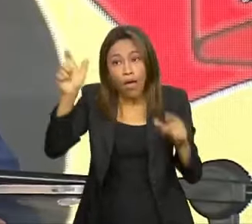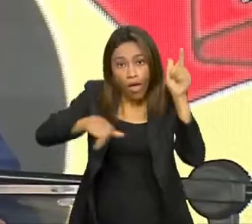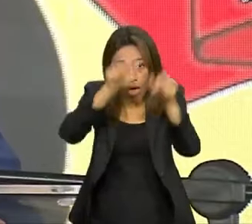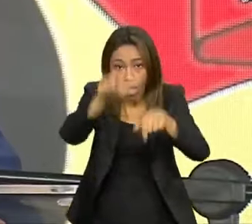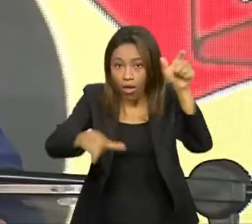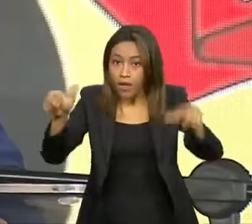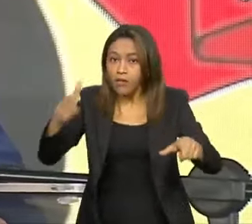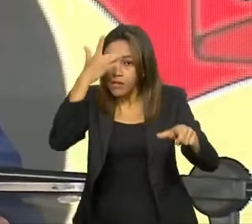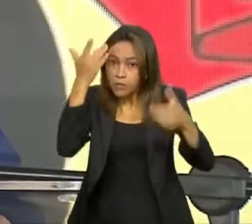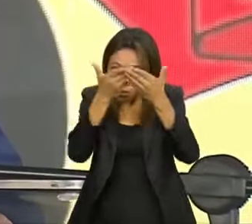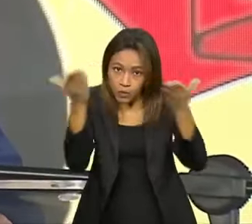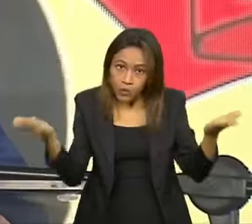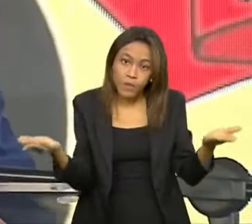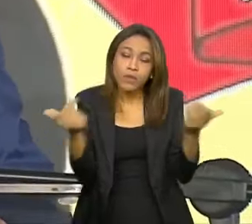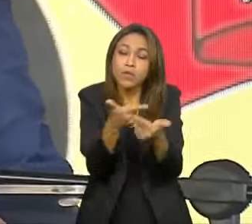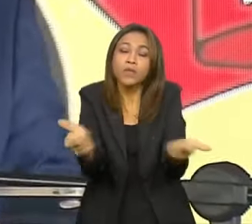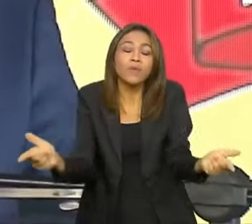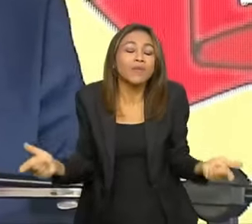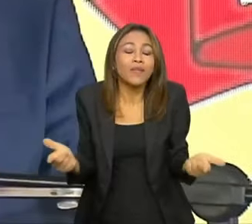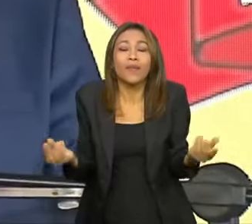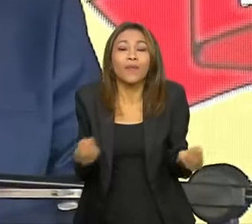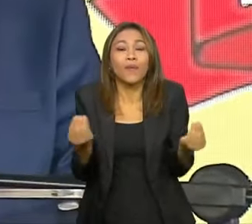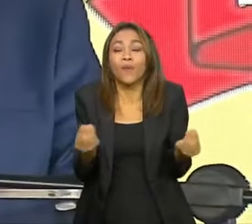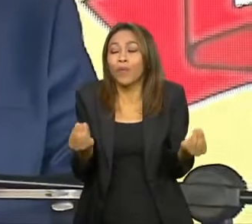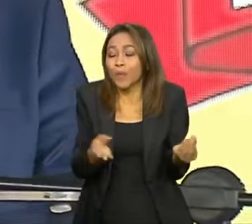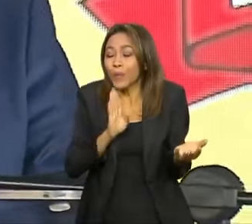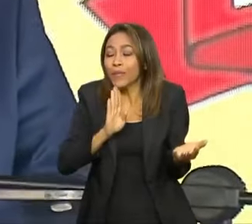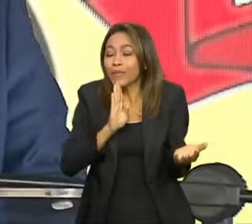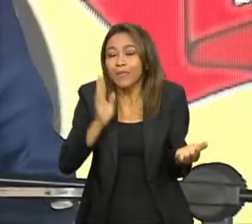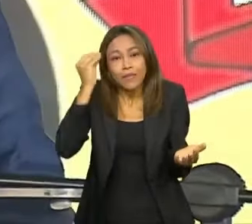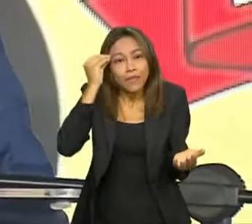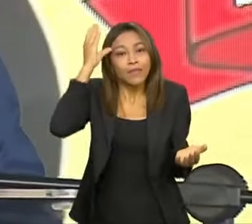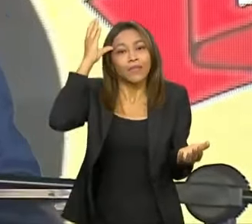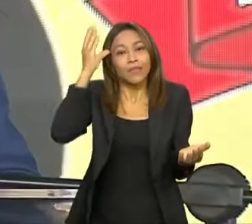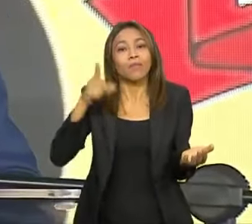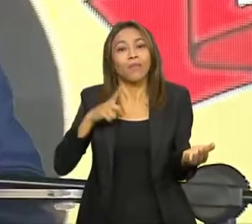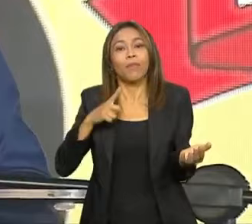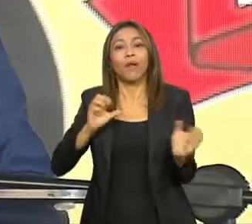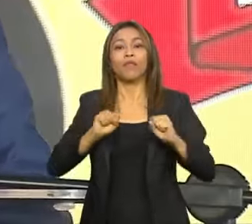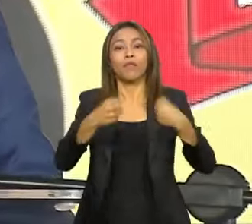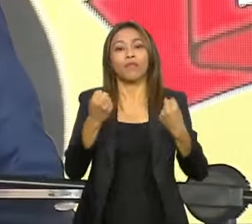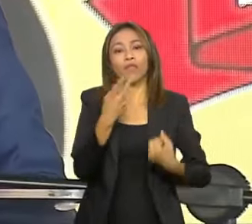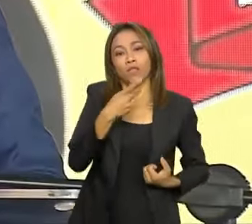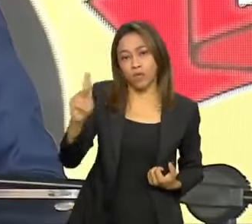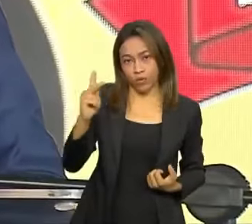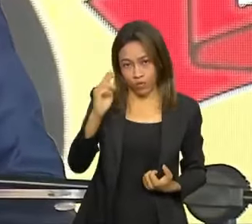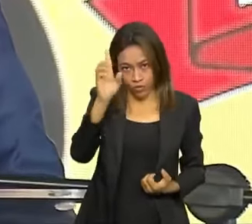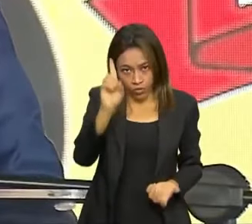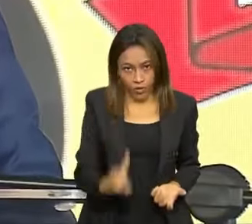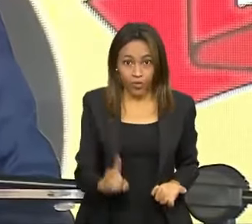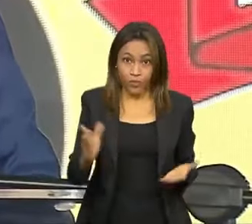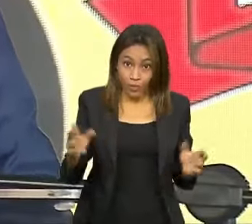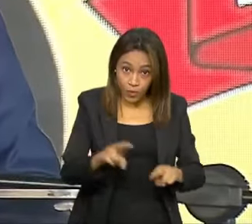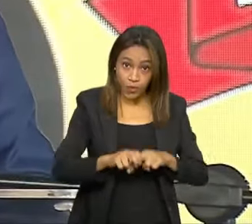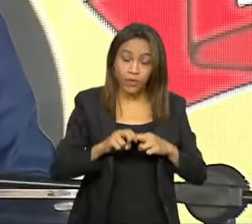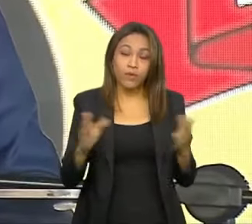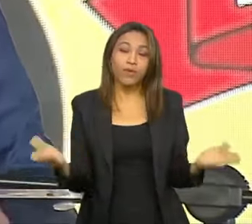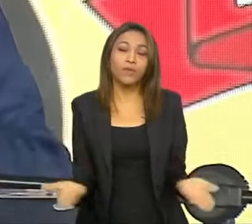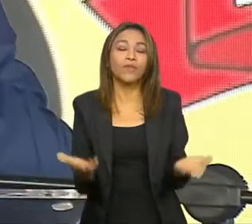condições materiais para usufruir dos seus direitos. Por isso que esse momento é de júbilo, de